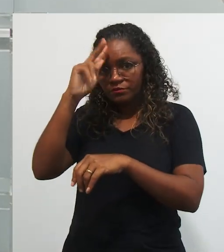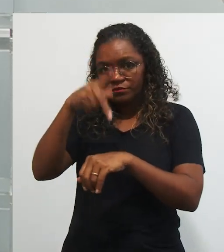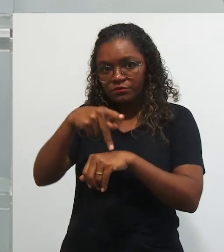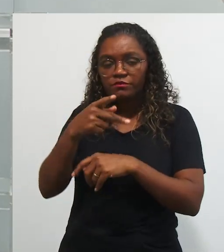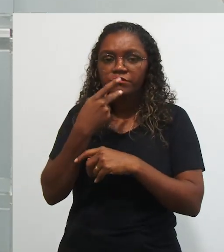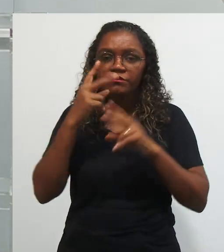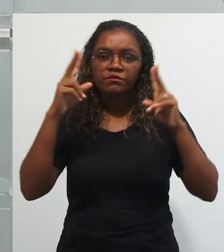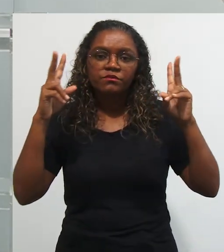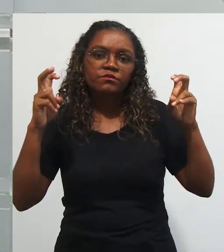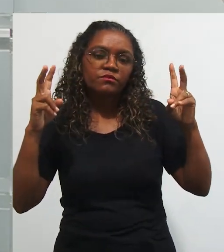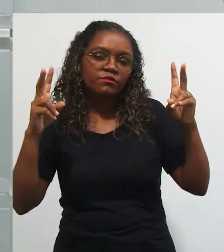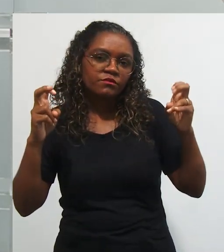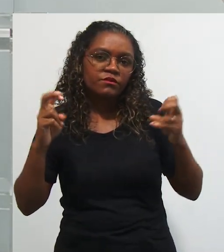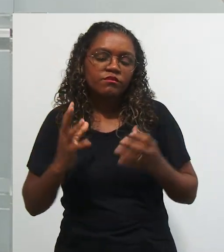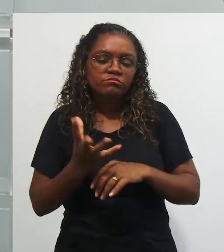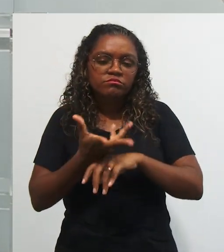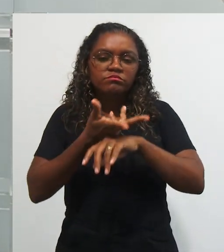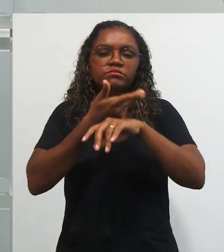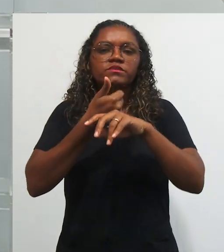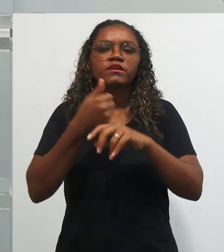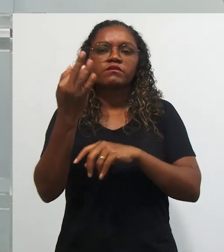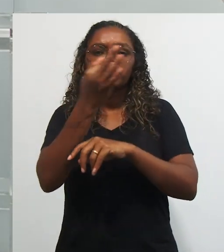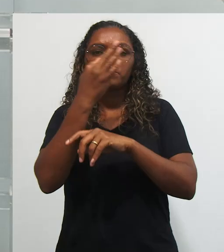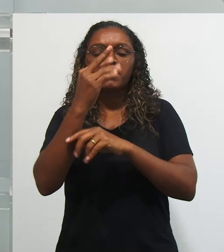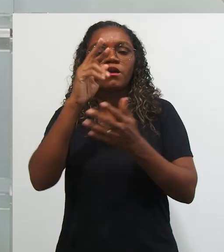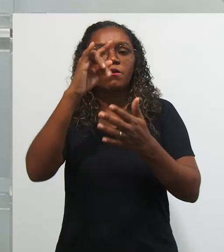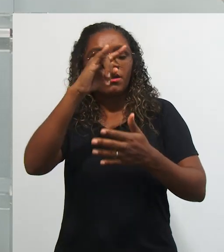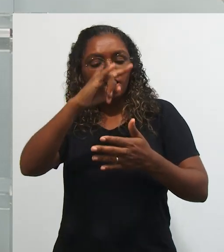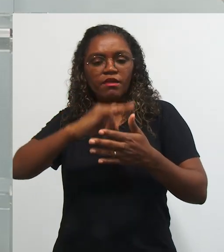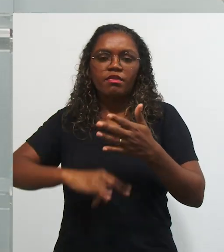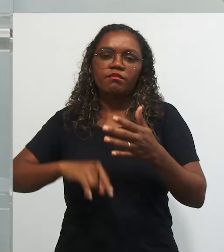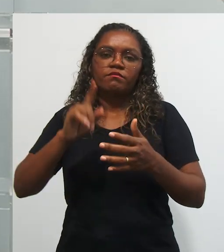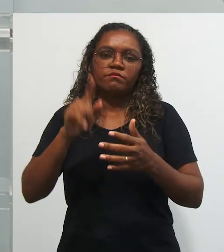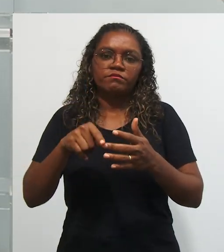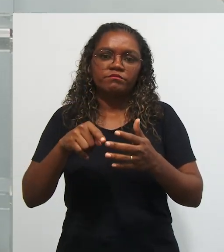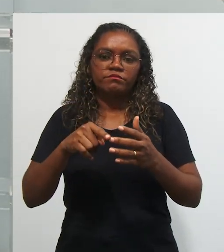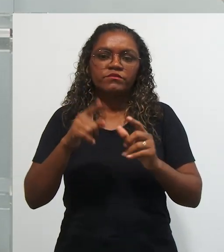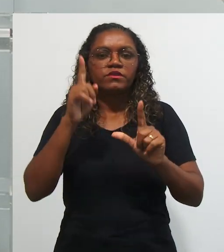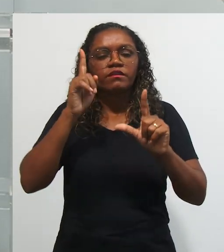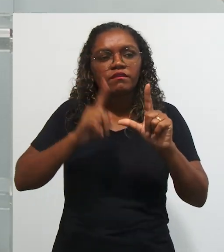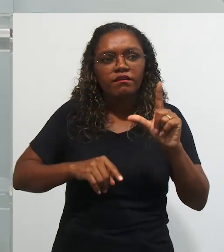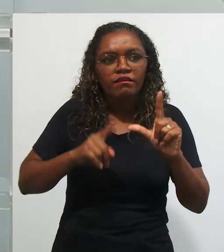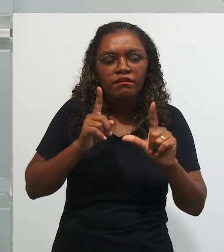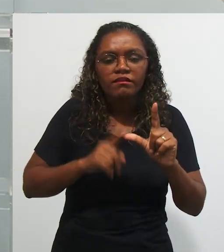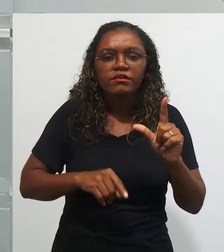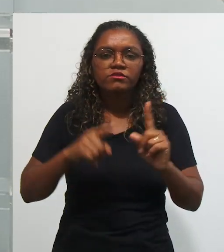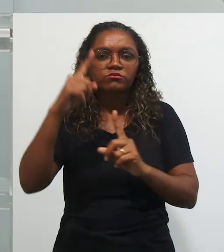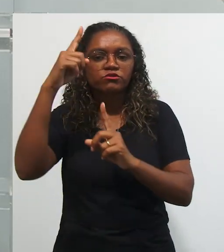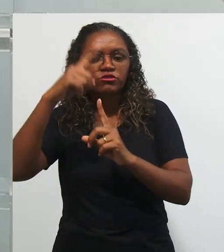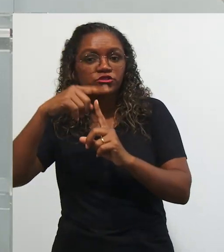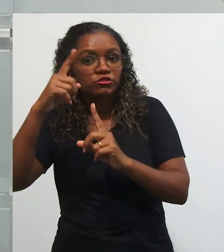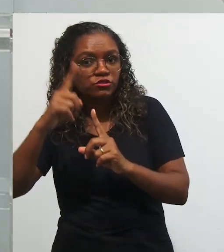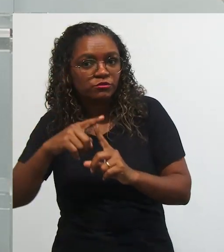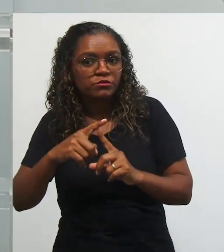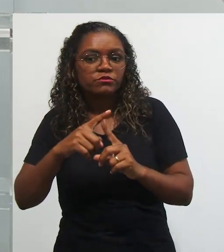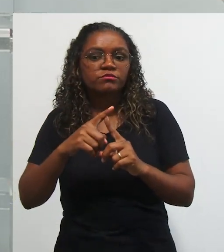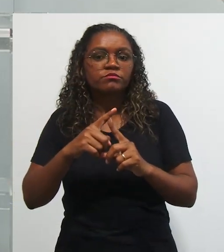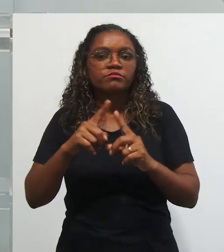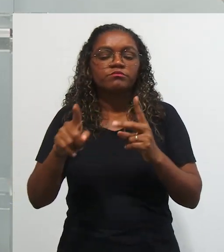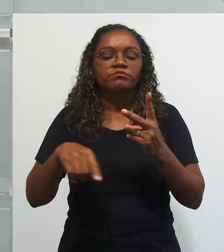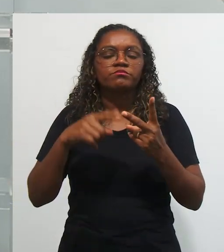é essa formalidade de um documento. Né? O tamanho da fonte, o tipo da fonte, que no caso é a